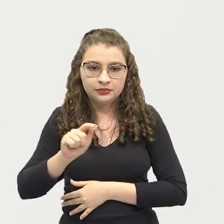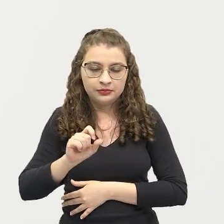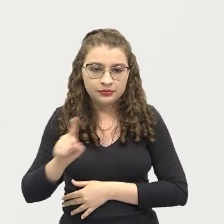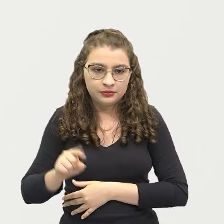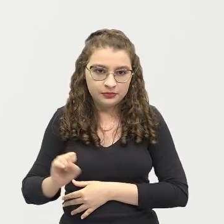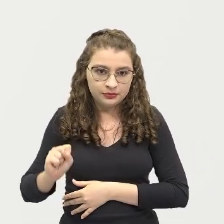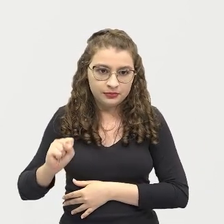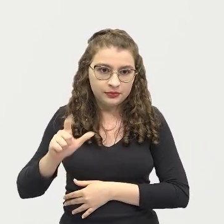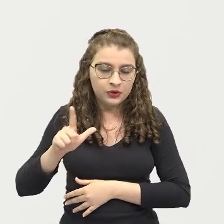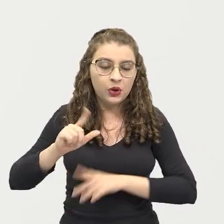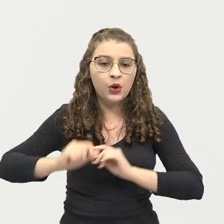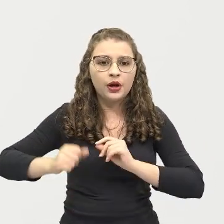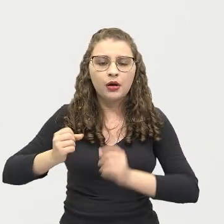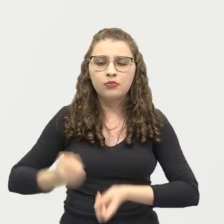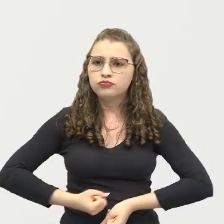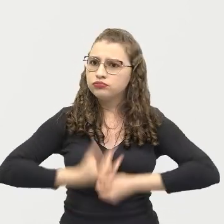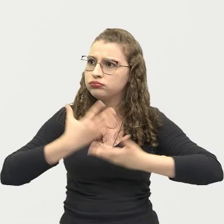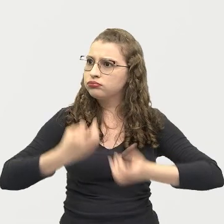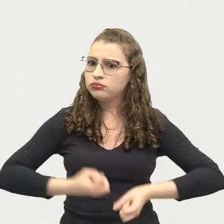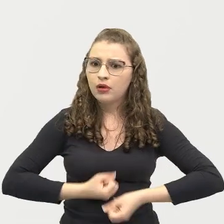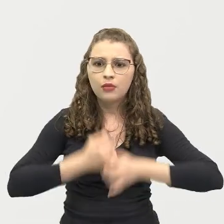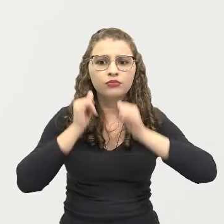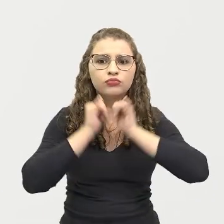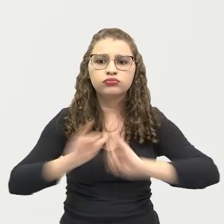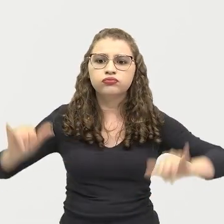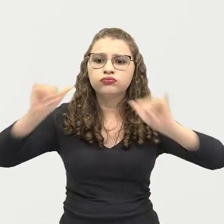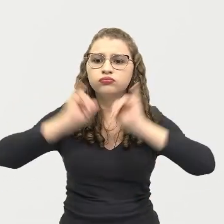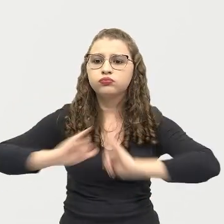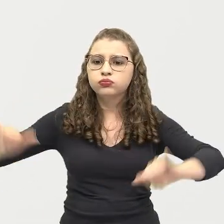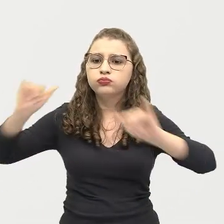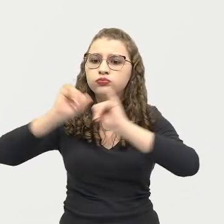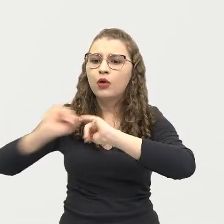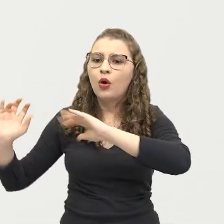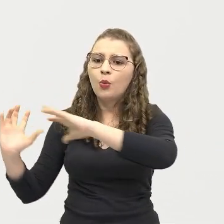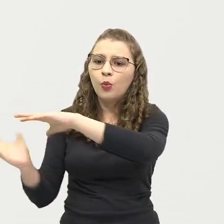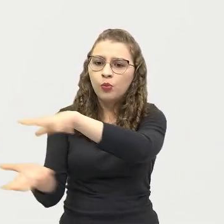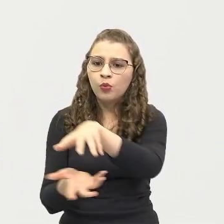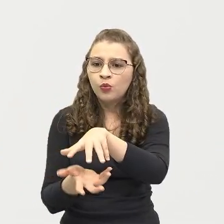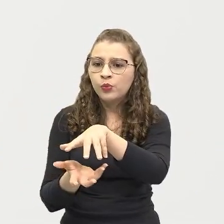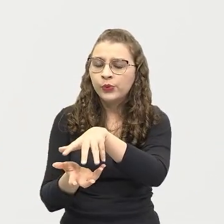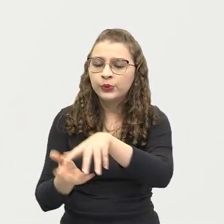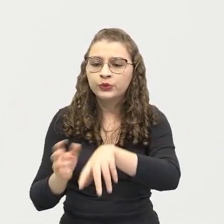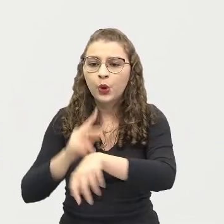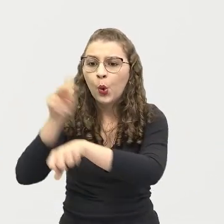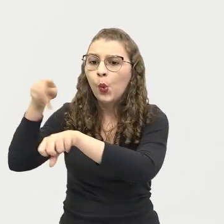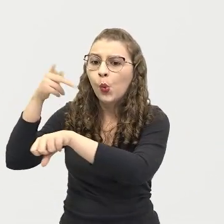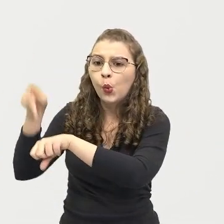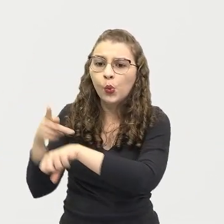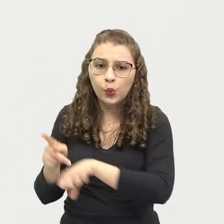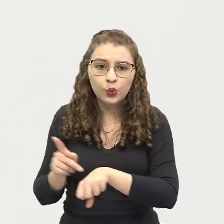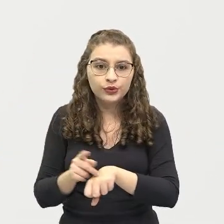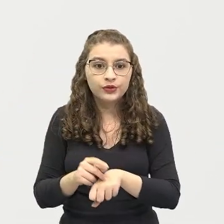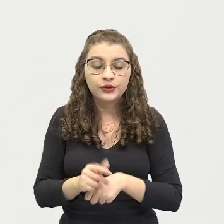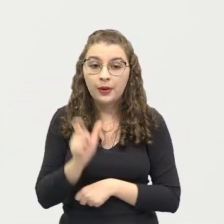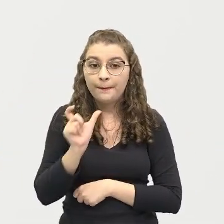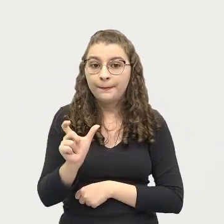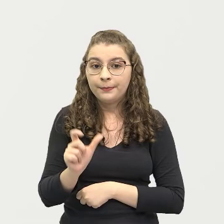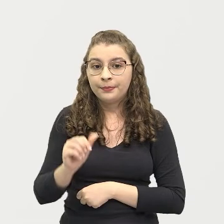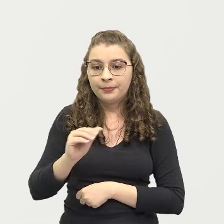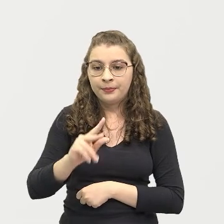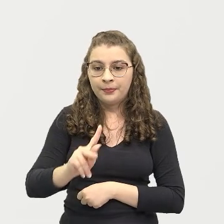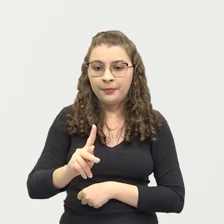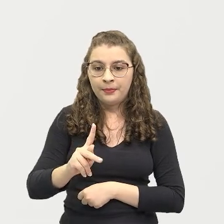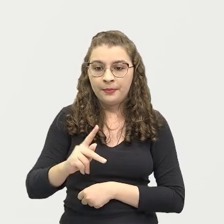literatura para ser exportada, para ser entendida fora do Brasil. Por isso o nome Pau-Brasil, que foi o